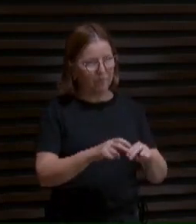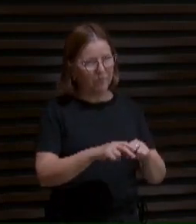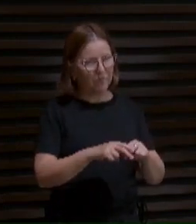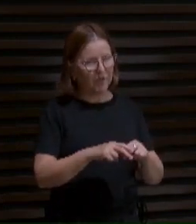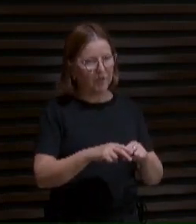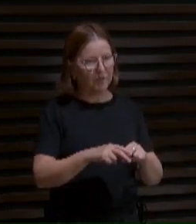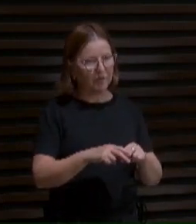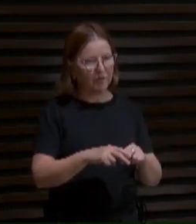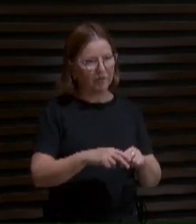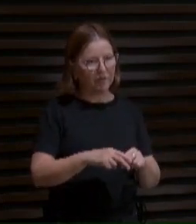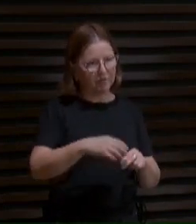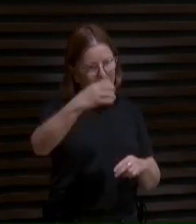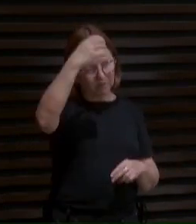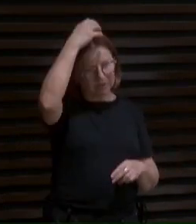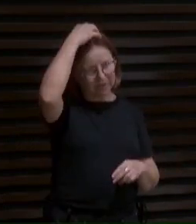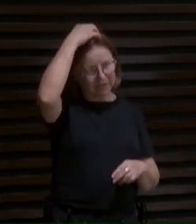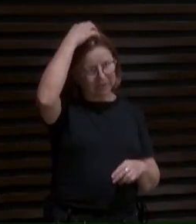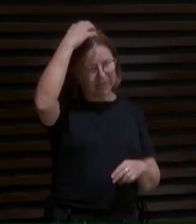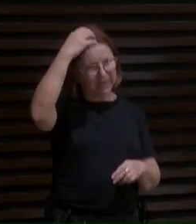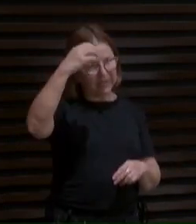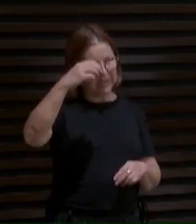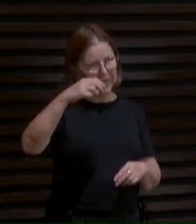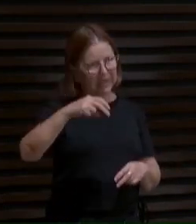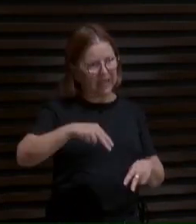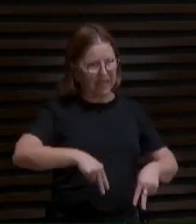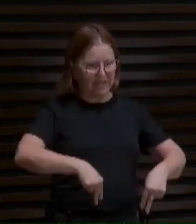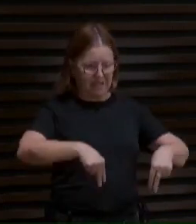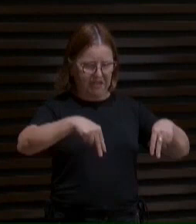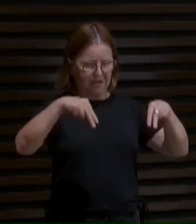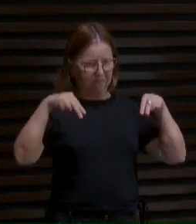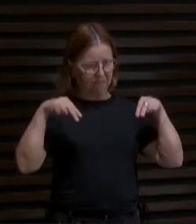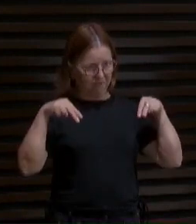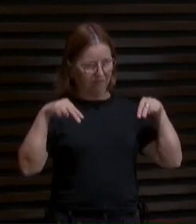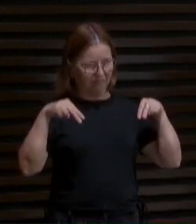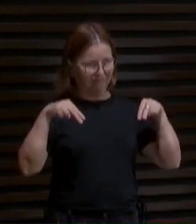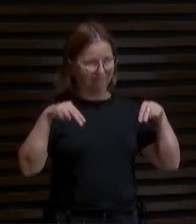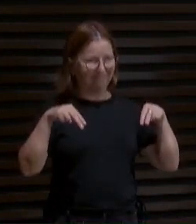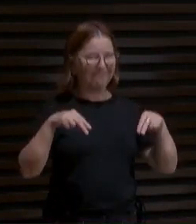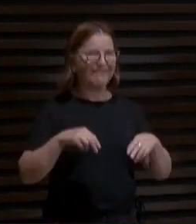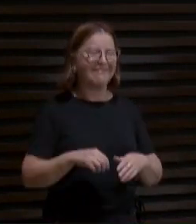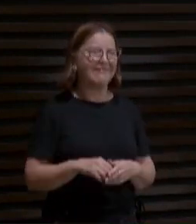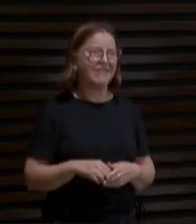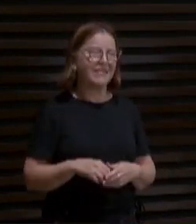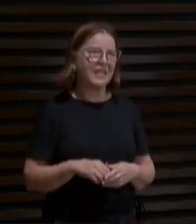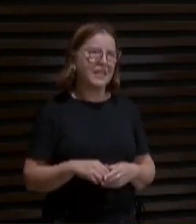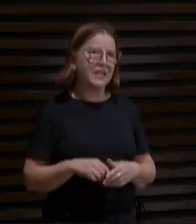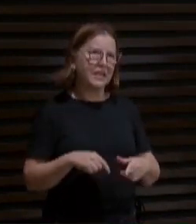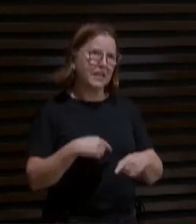depois de Jesus, no tempo de